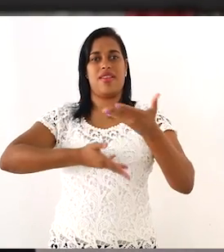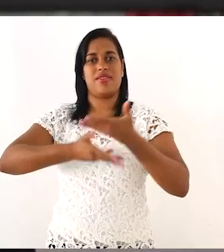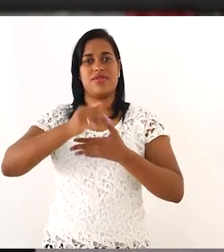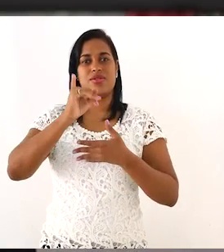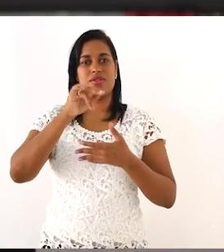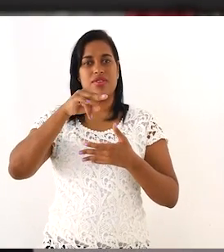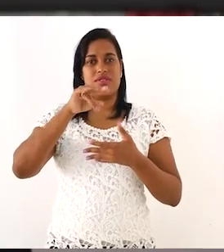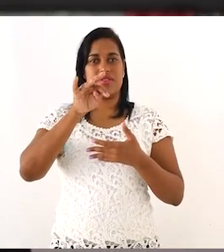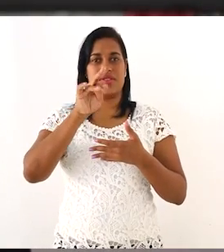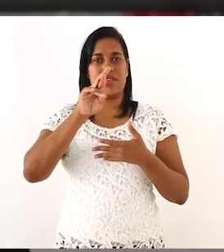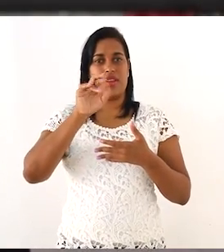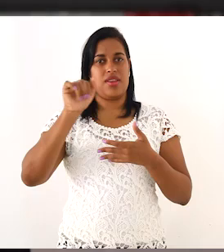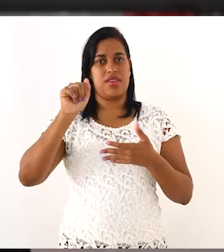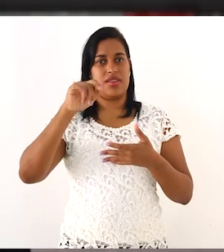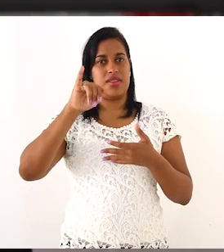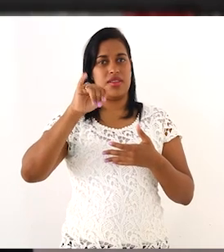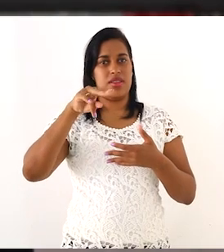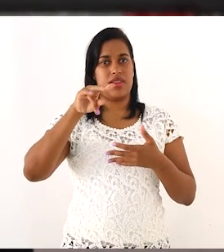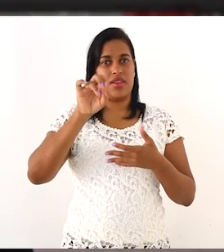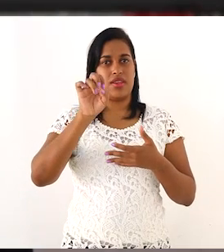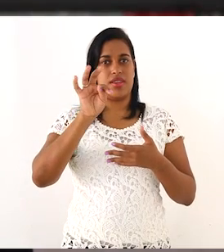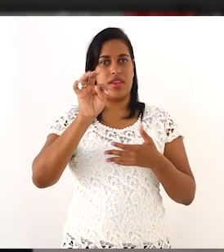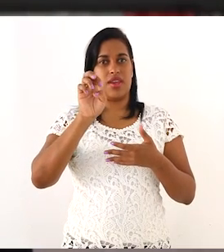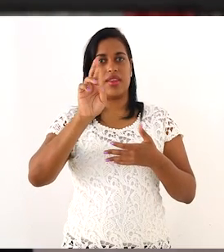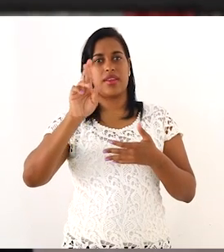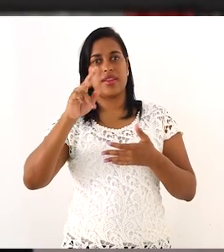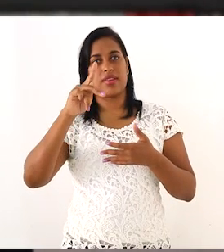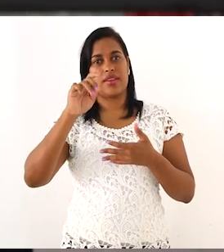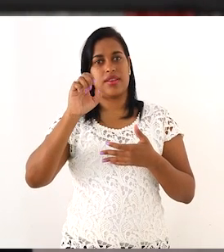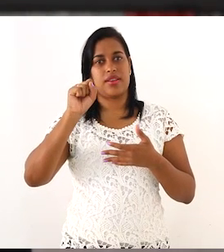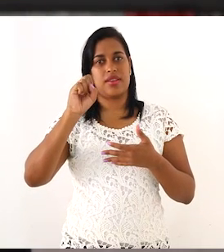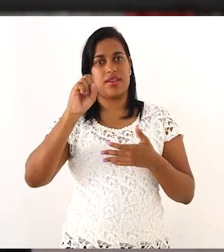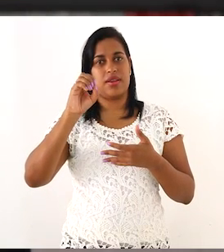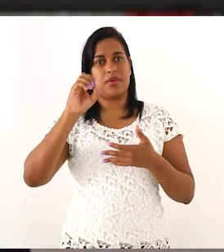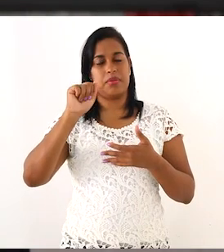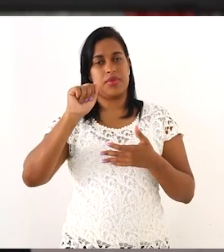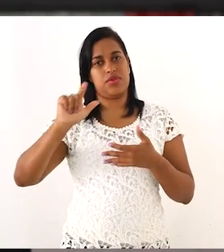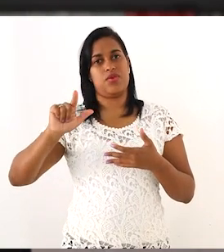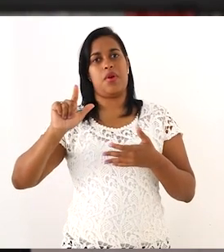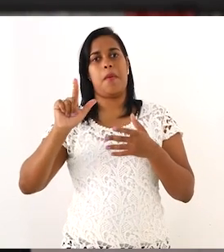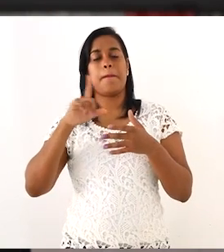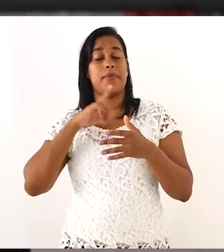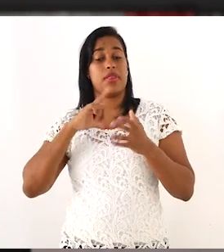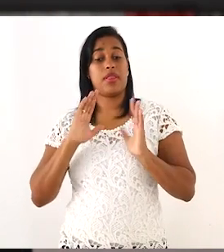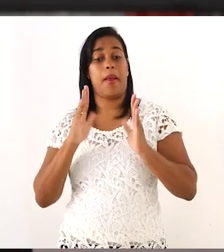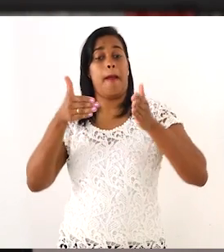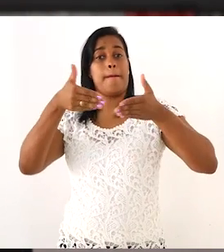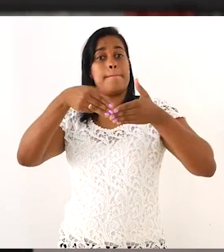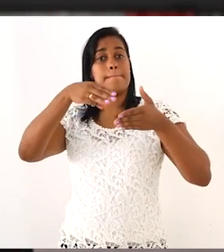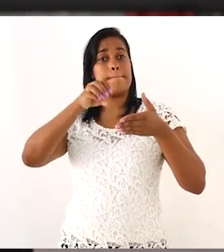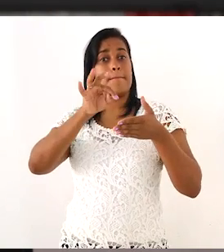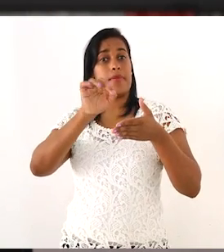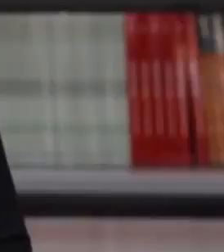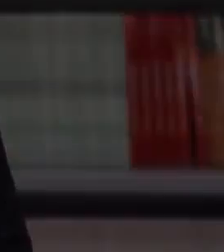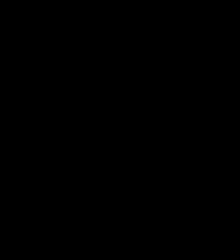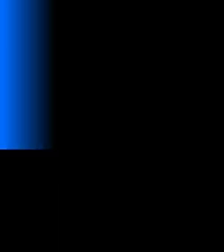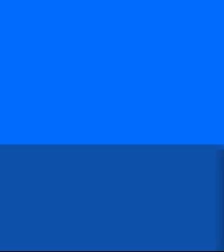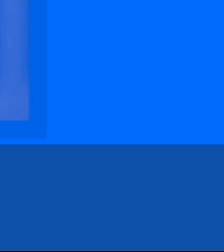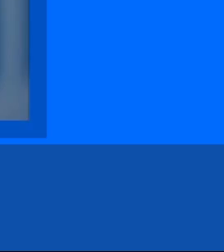intra e a interpessoal, para atingir metas organizacionais. Vamos assistir o